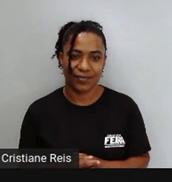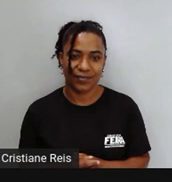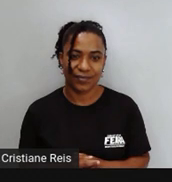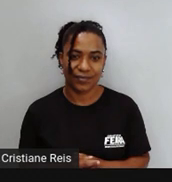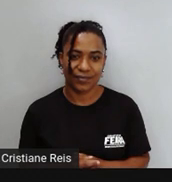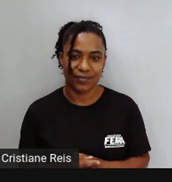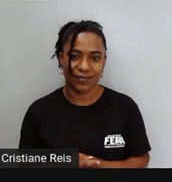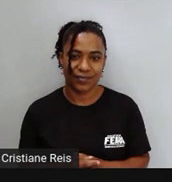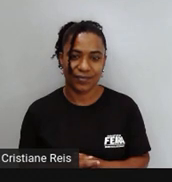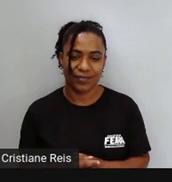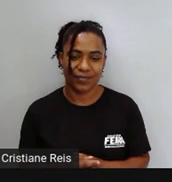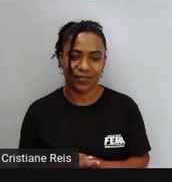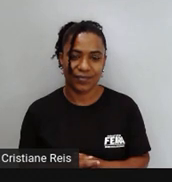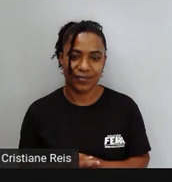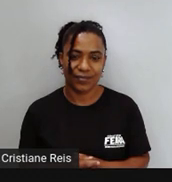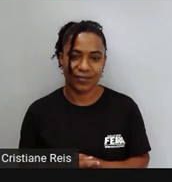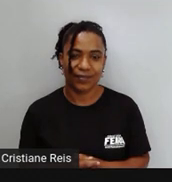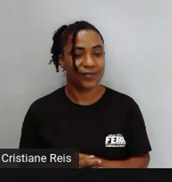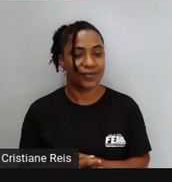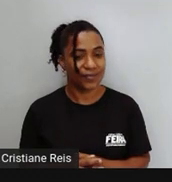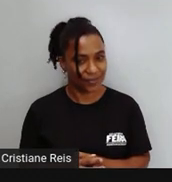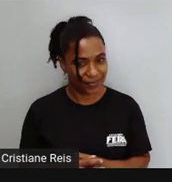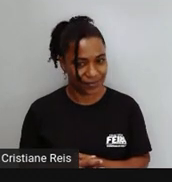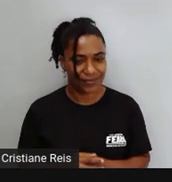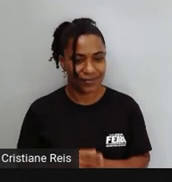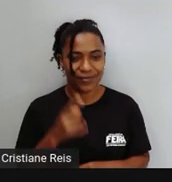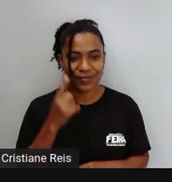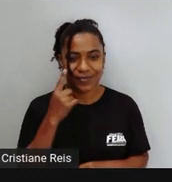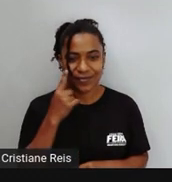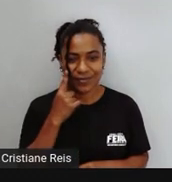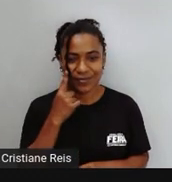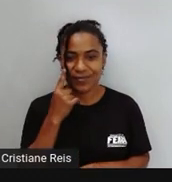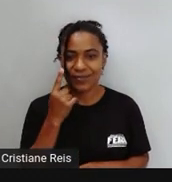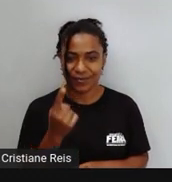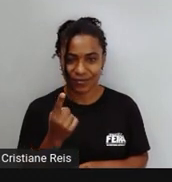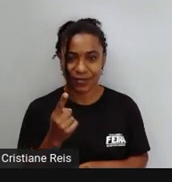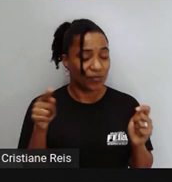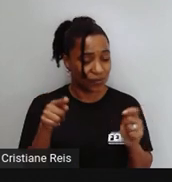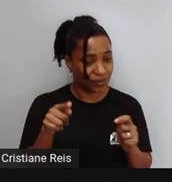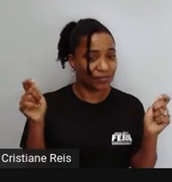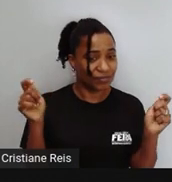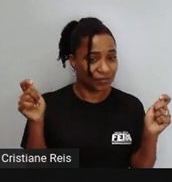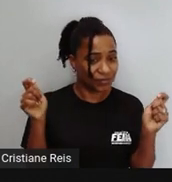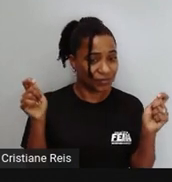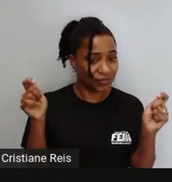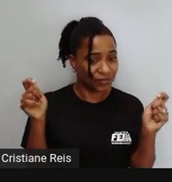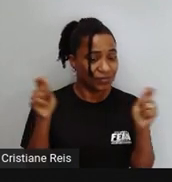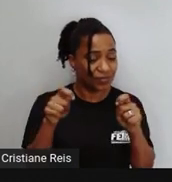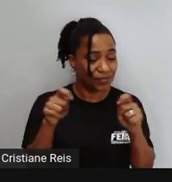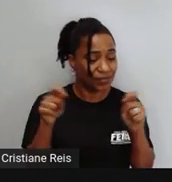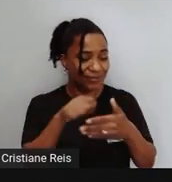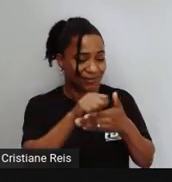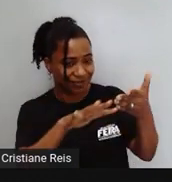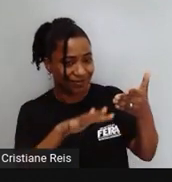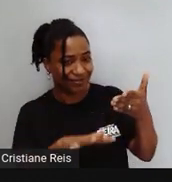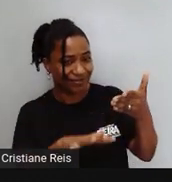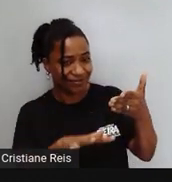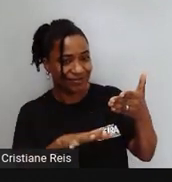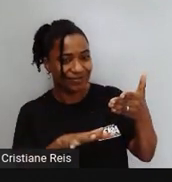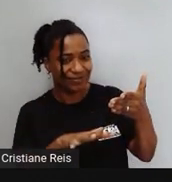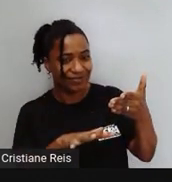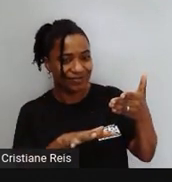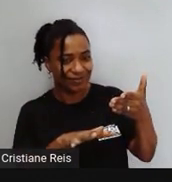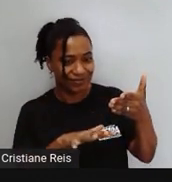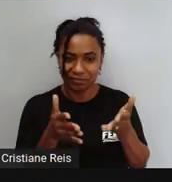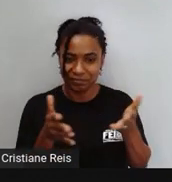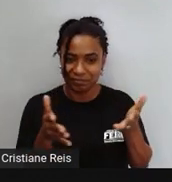Let's go. You can do it. Então, você é capaz de realizar esse desafio que vou colocar para